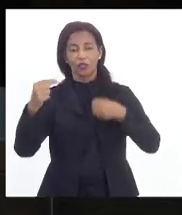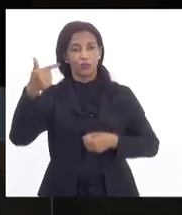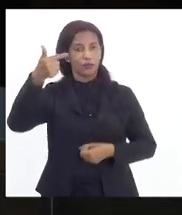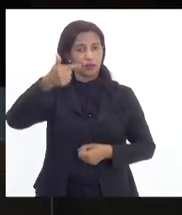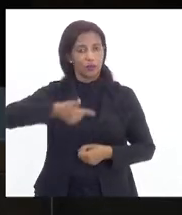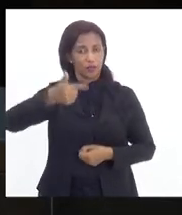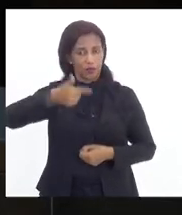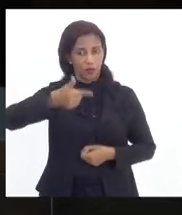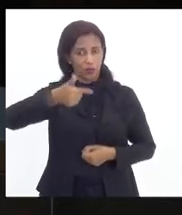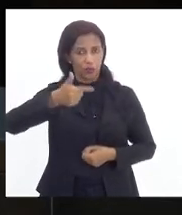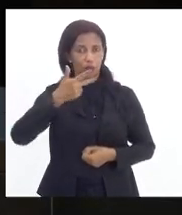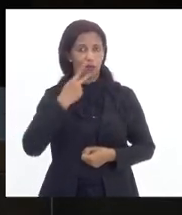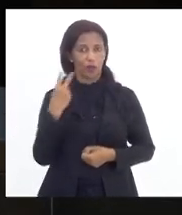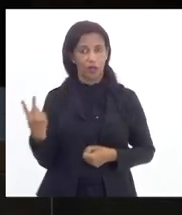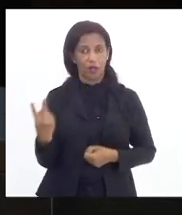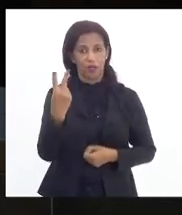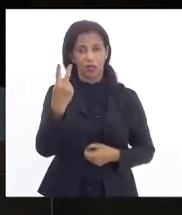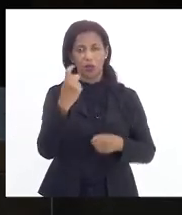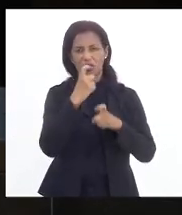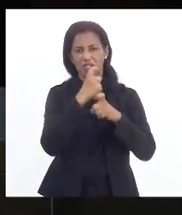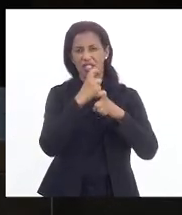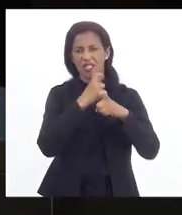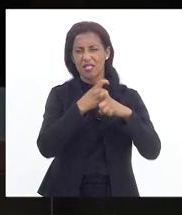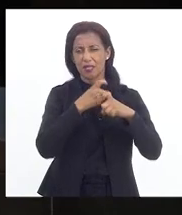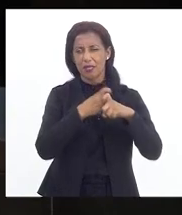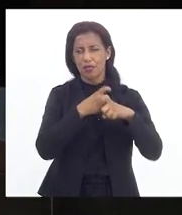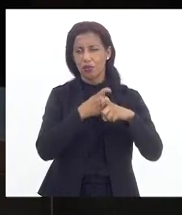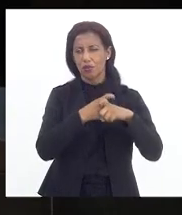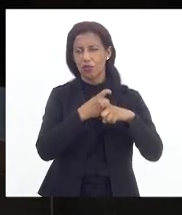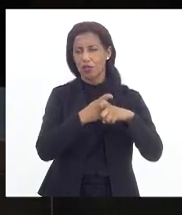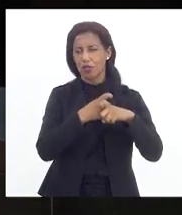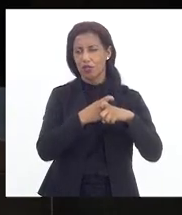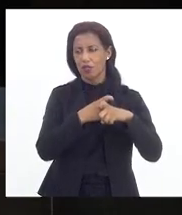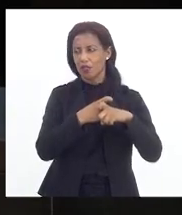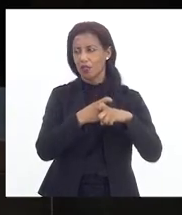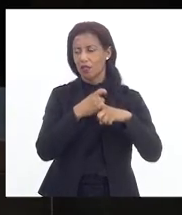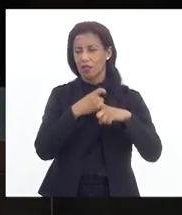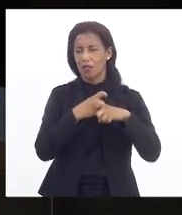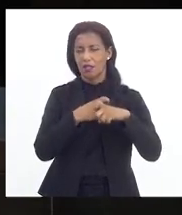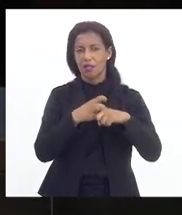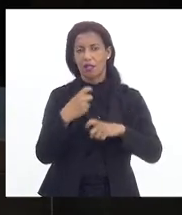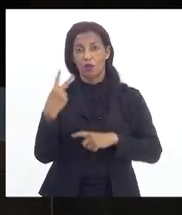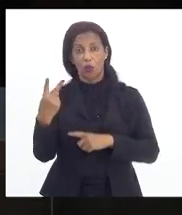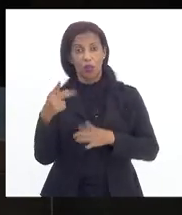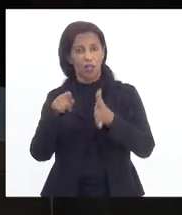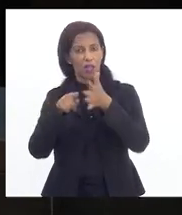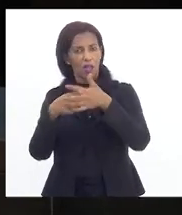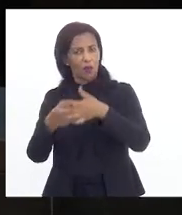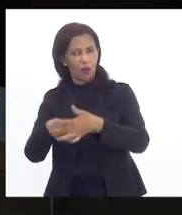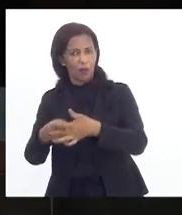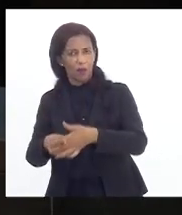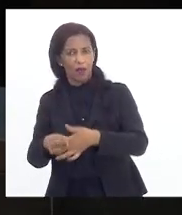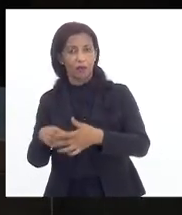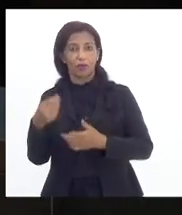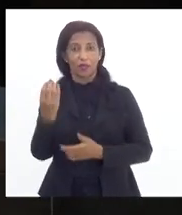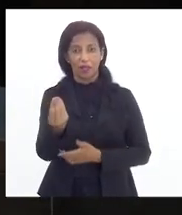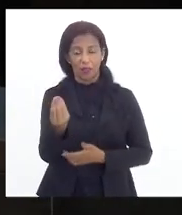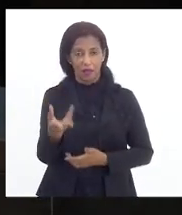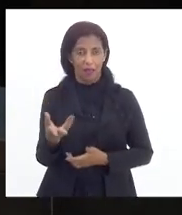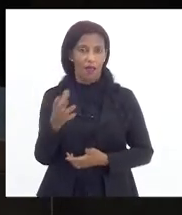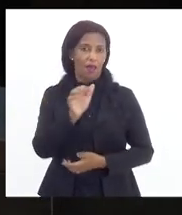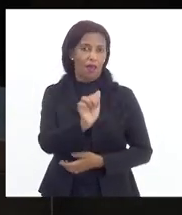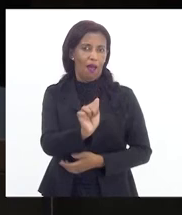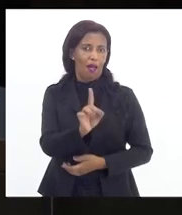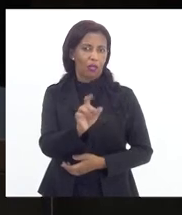diz que ela tem dois incisos que são os vencidos que regulamentam o que a gente vai discutir aqui que é a adoção